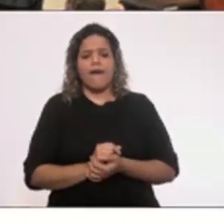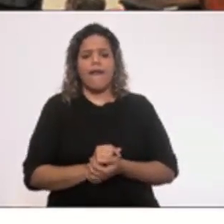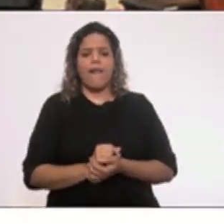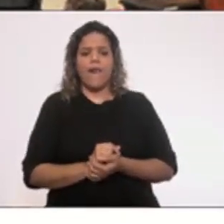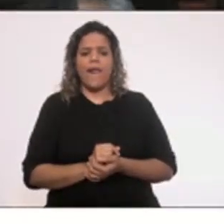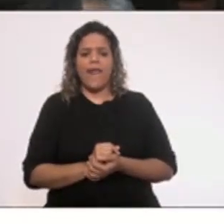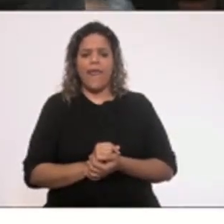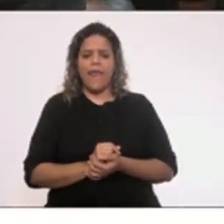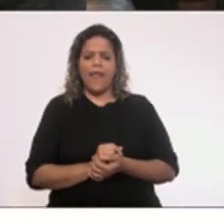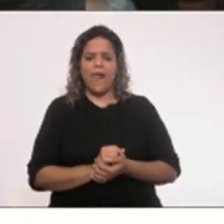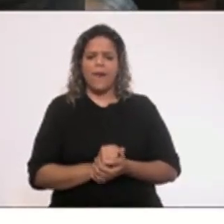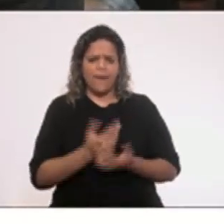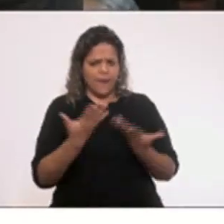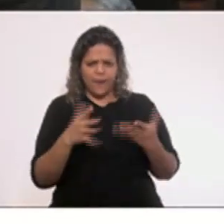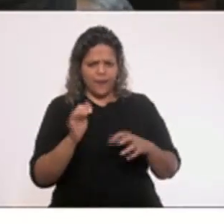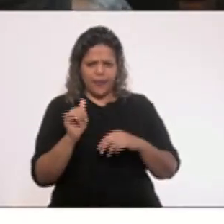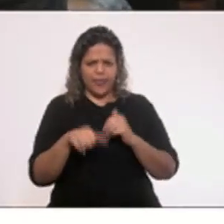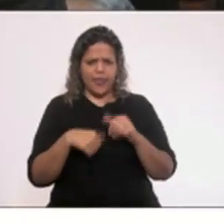Vossa Excelência não quer transformar.